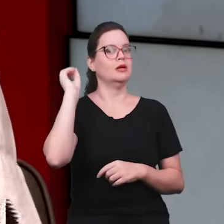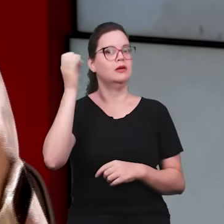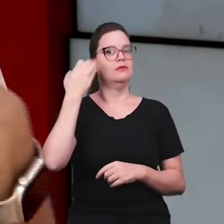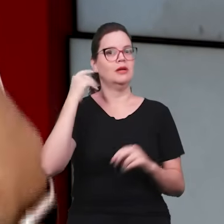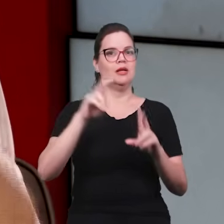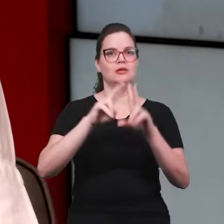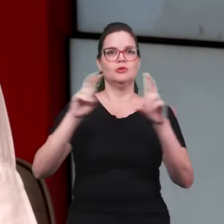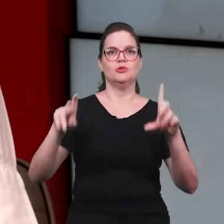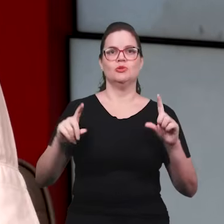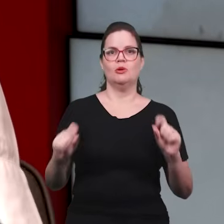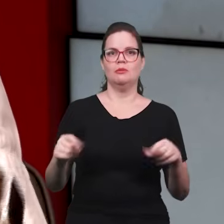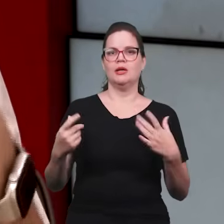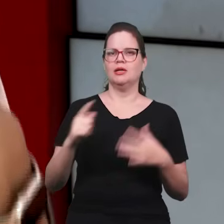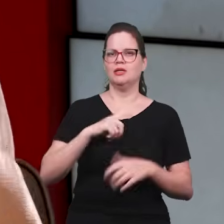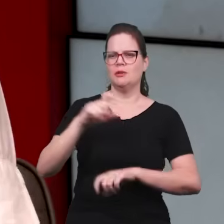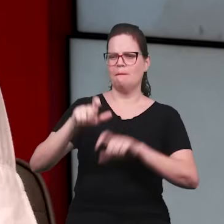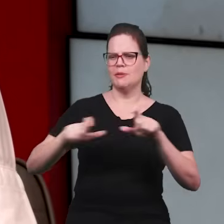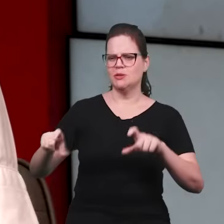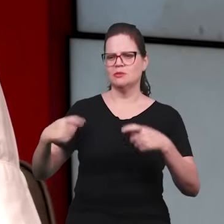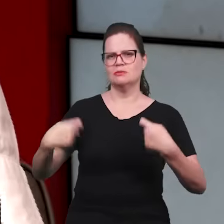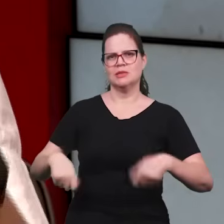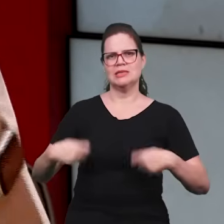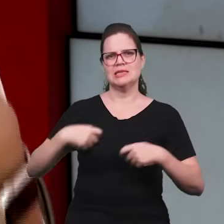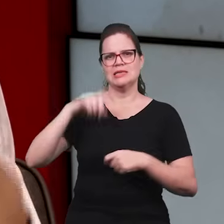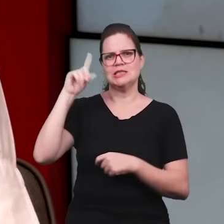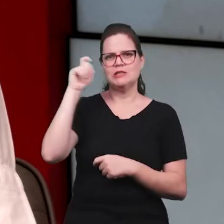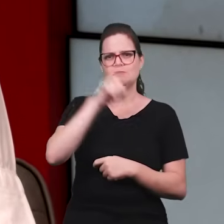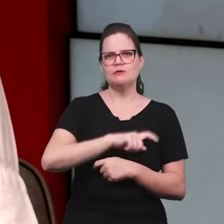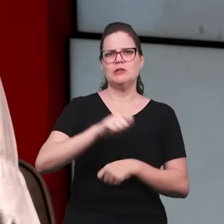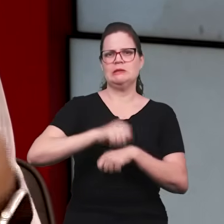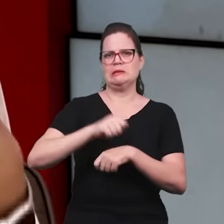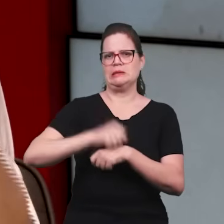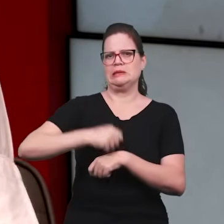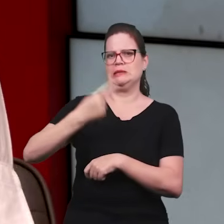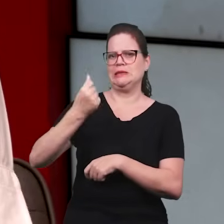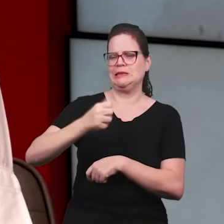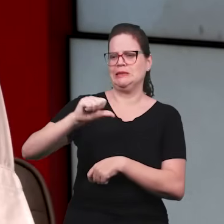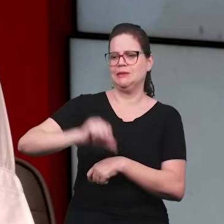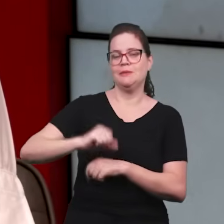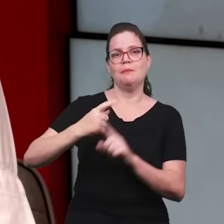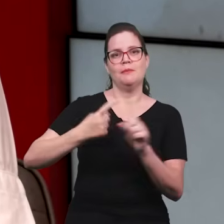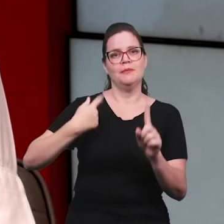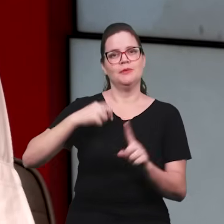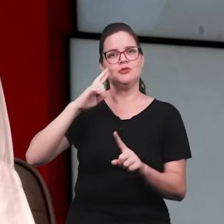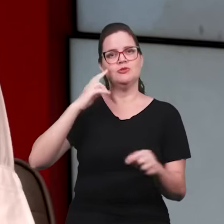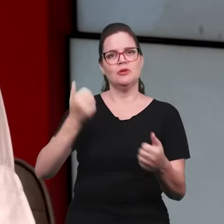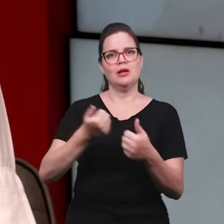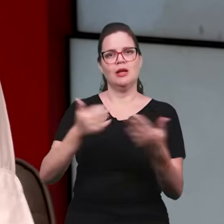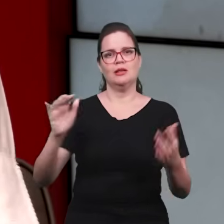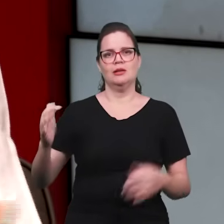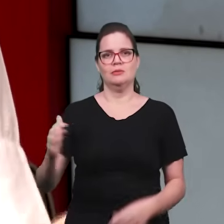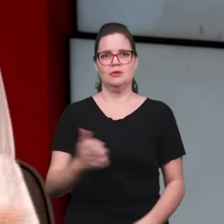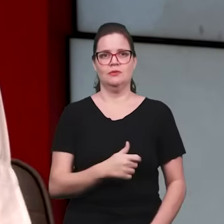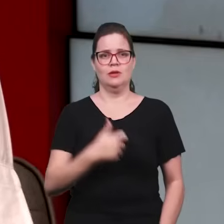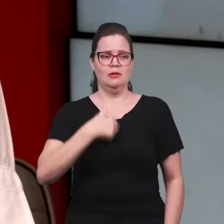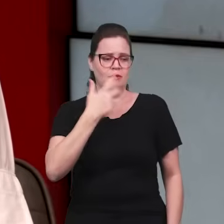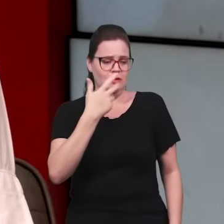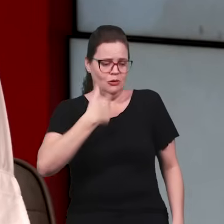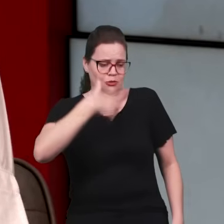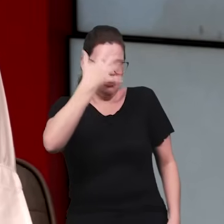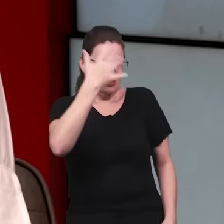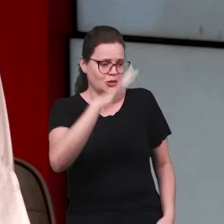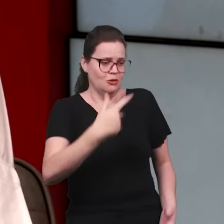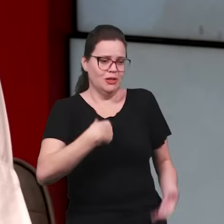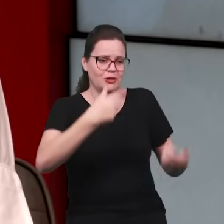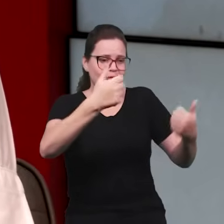isso, que haviam pessoas ali que estavam passando por necessidades, mas que o Senhor ia ser a provisão. Ele falou assim, eu não sei nem o que falar, porque eu sou uma dessas